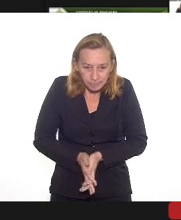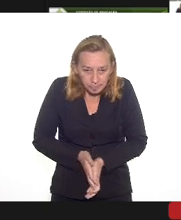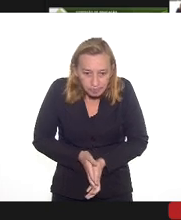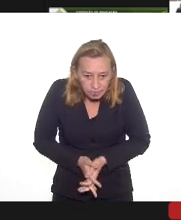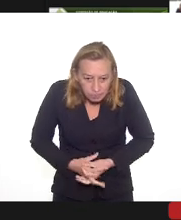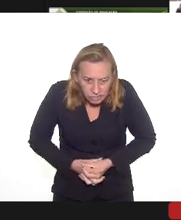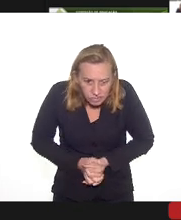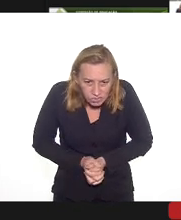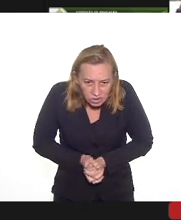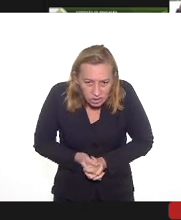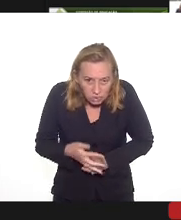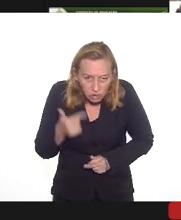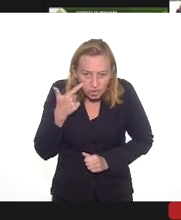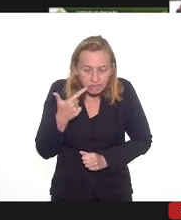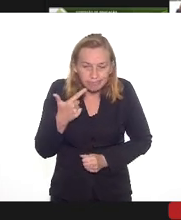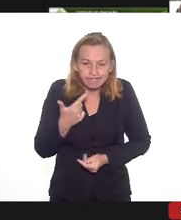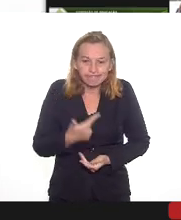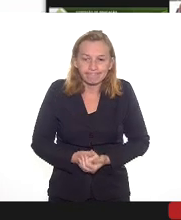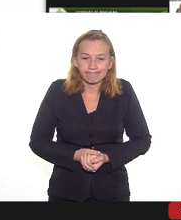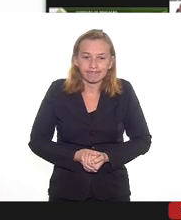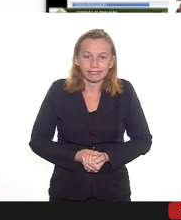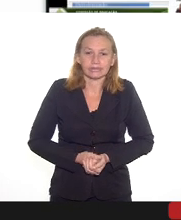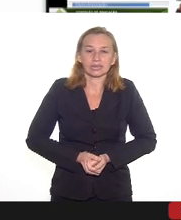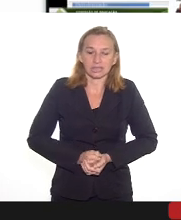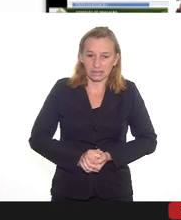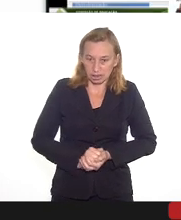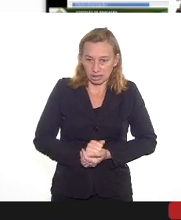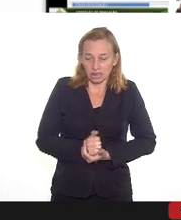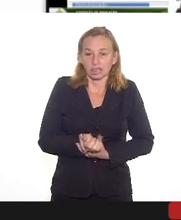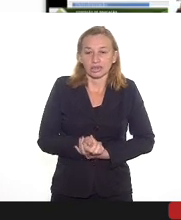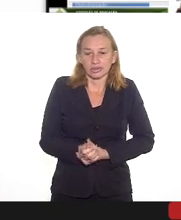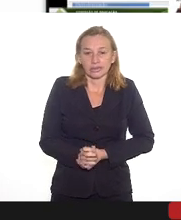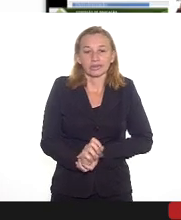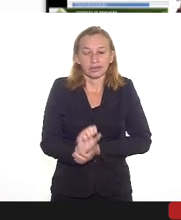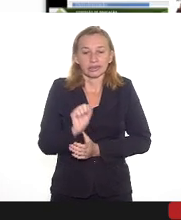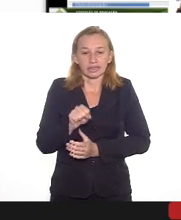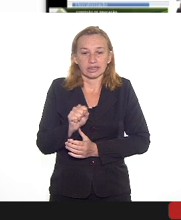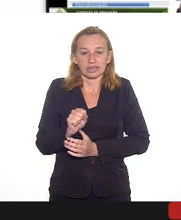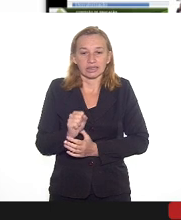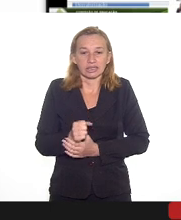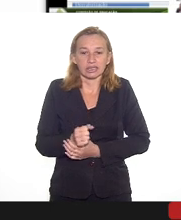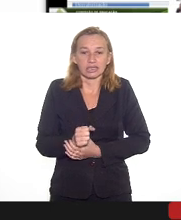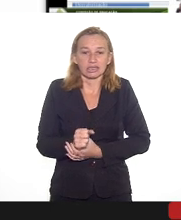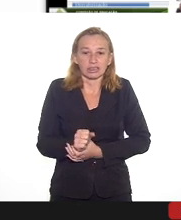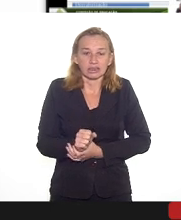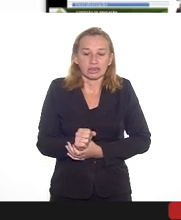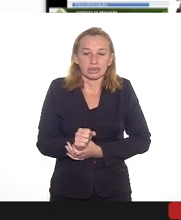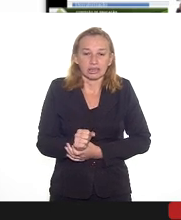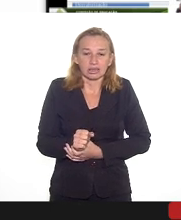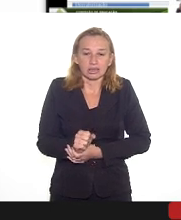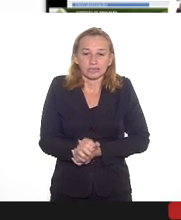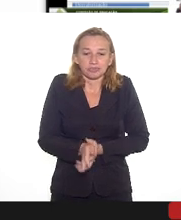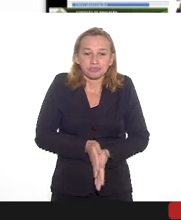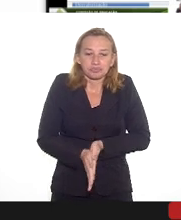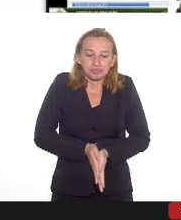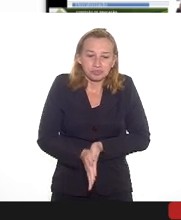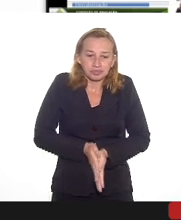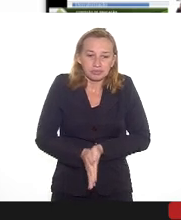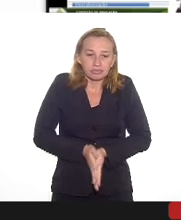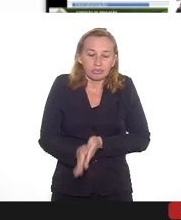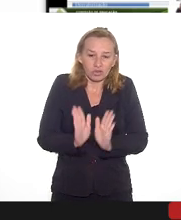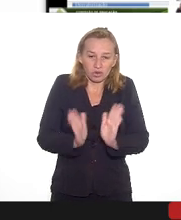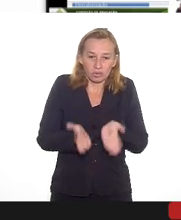sim, né? Bom, estão vendo a tela aí, né? Agora sim. Ah, só para a gente ter uma ideia, hoje a rede